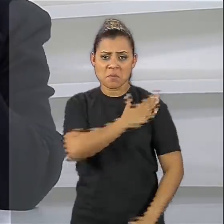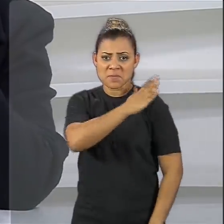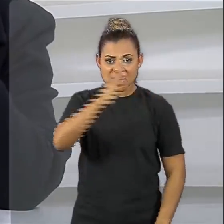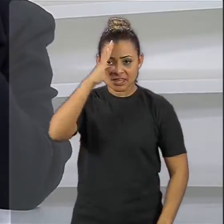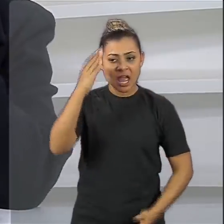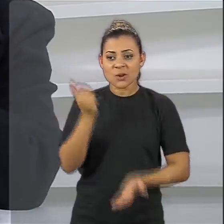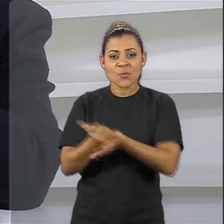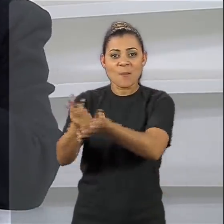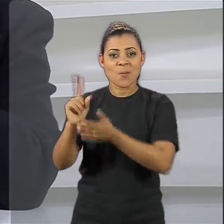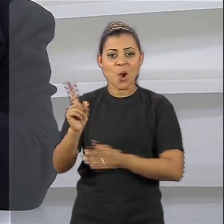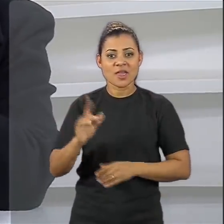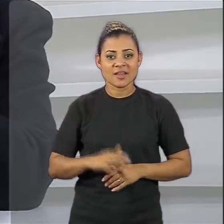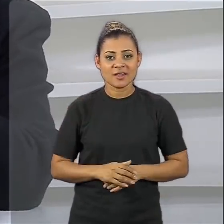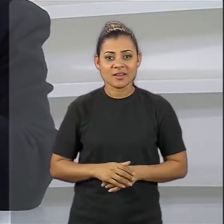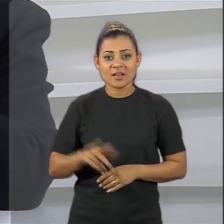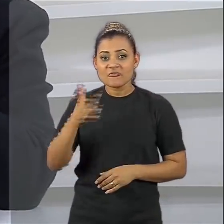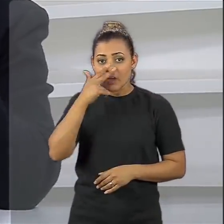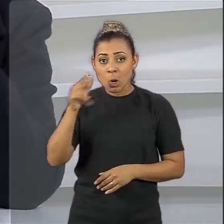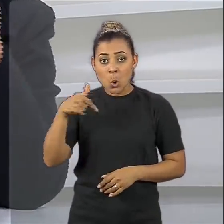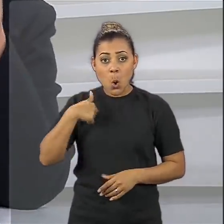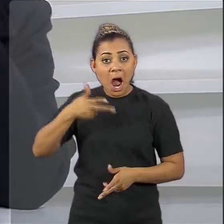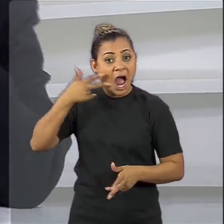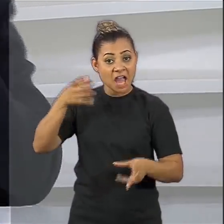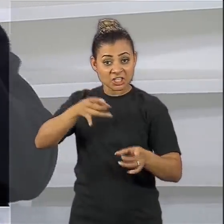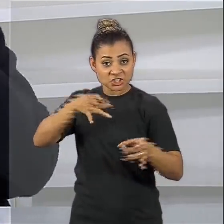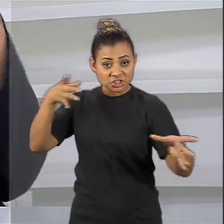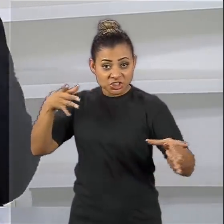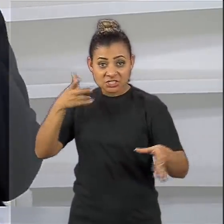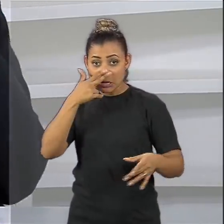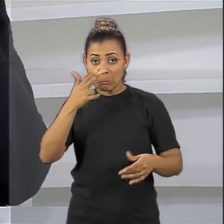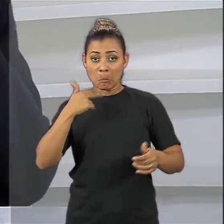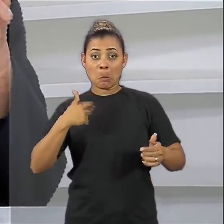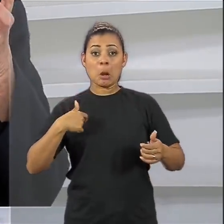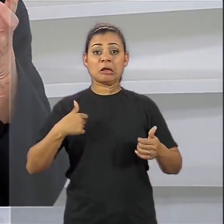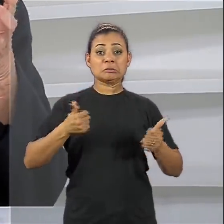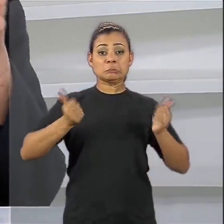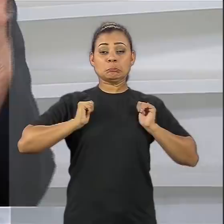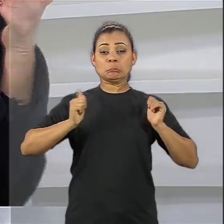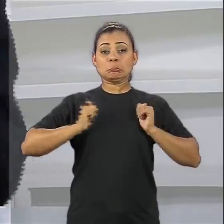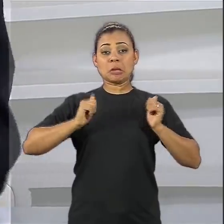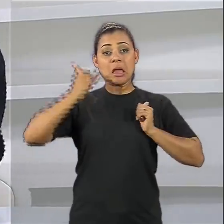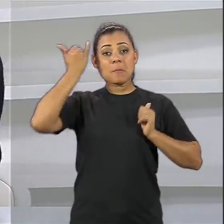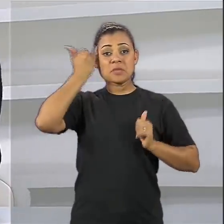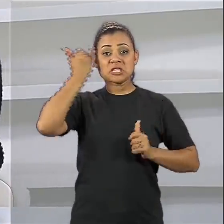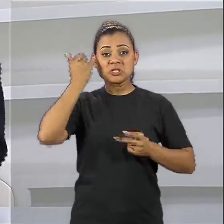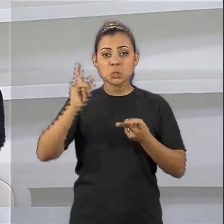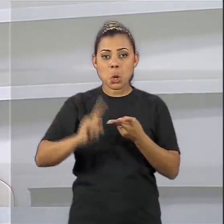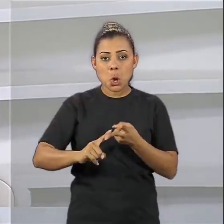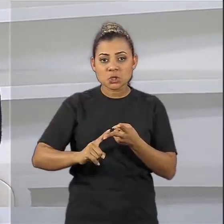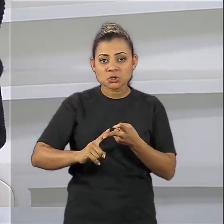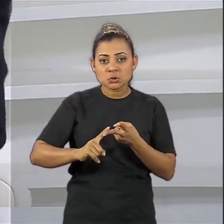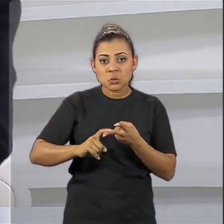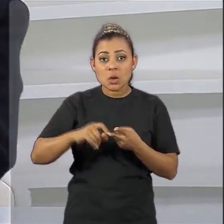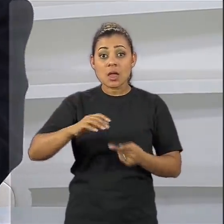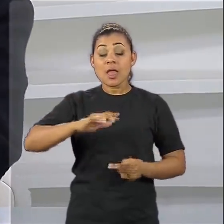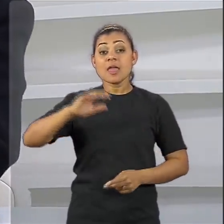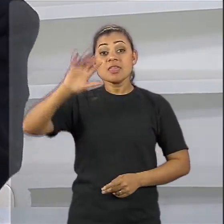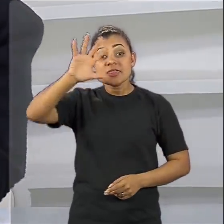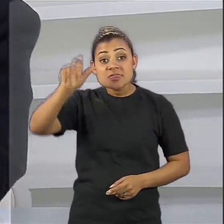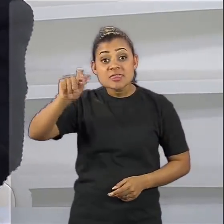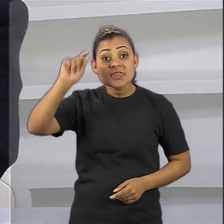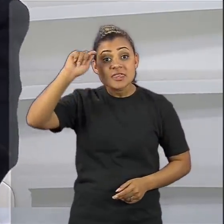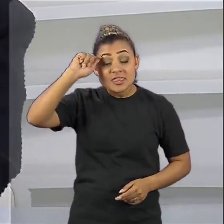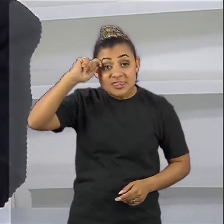falando de indígena indolente, negro. Como é que é o exército brasileiro? O exército brasileiro é formado por índio,